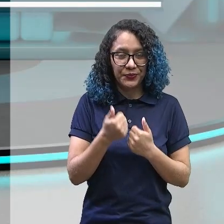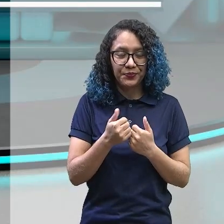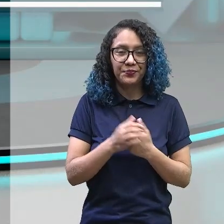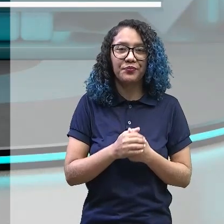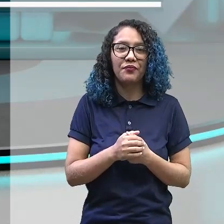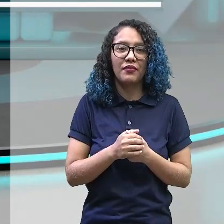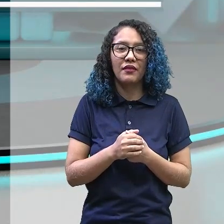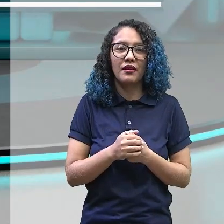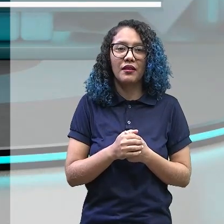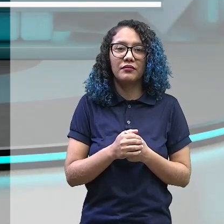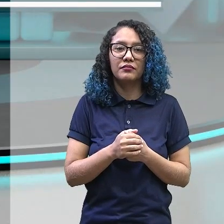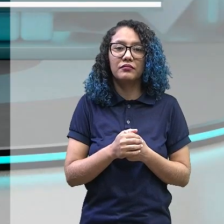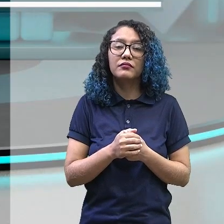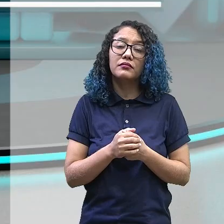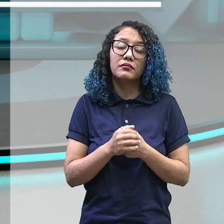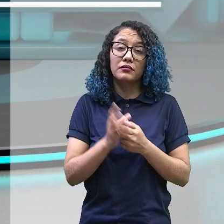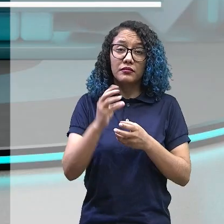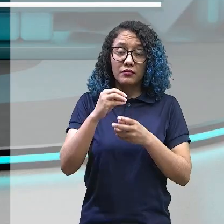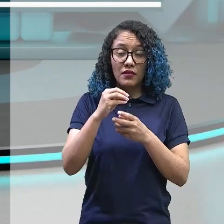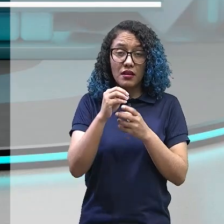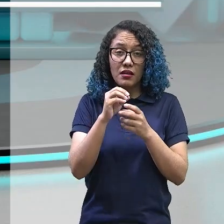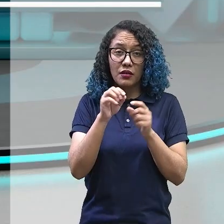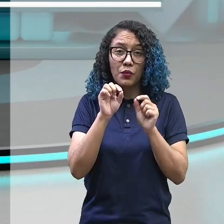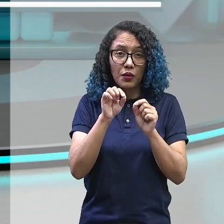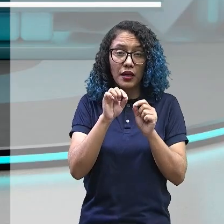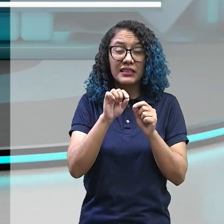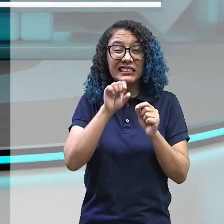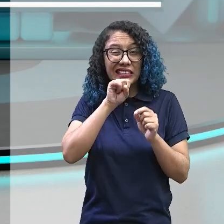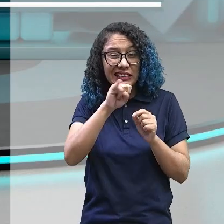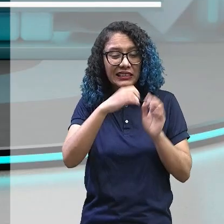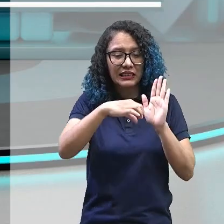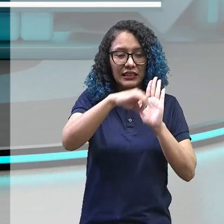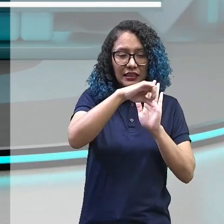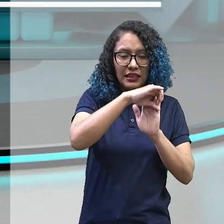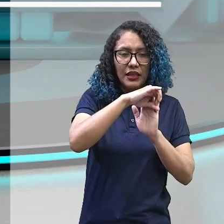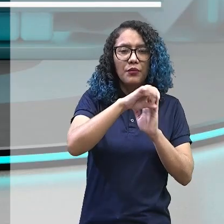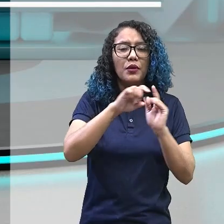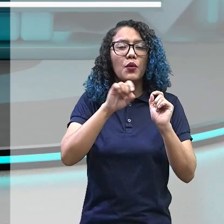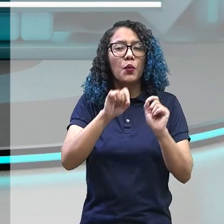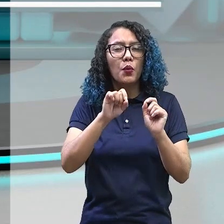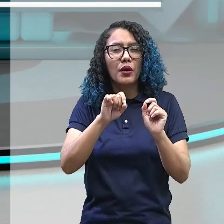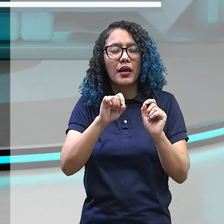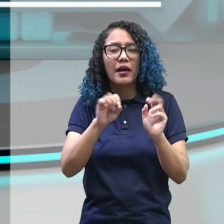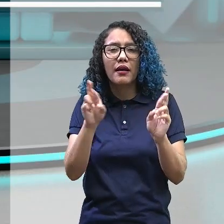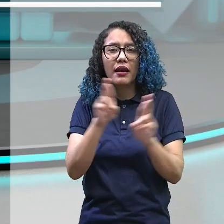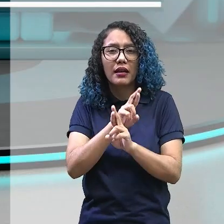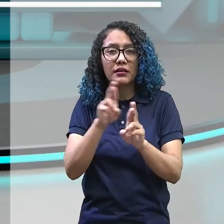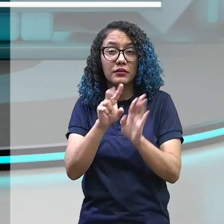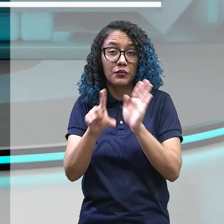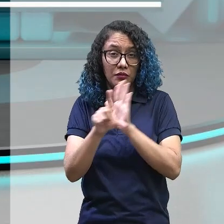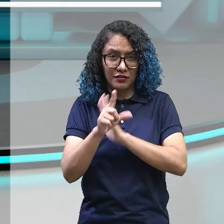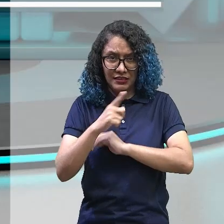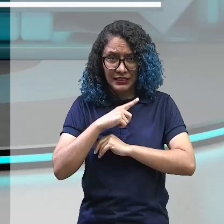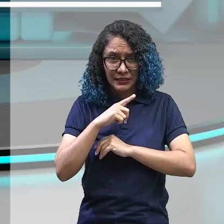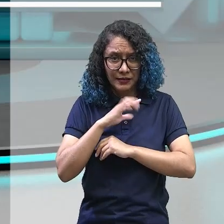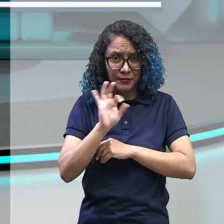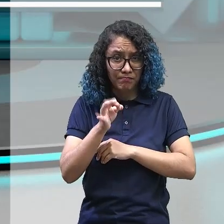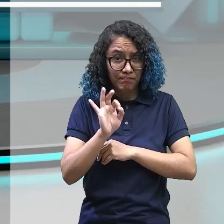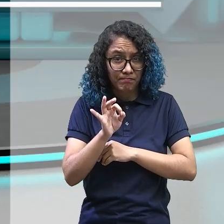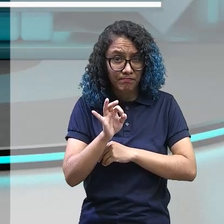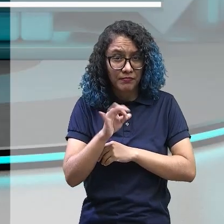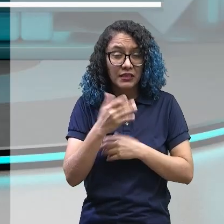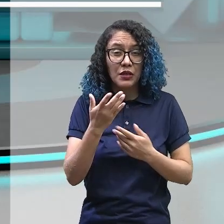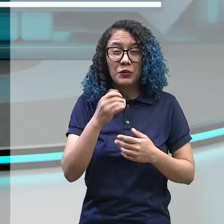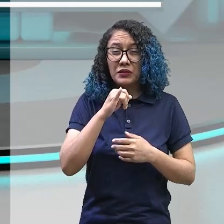que justamente está dentro aí se tem um crime, então vai estar ligado a uma lei, né? Quem